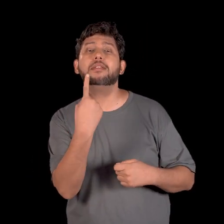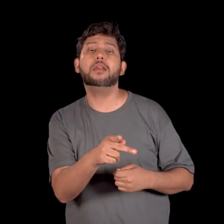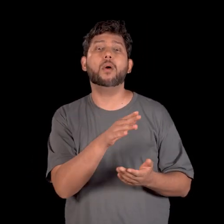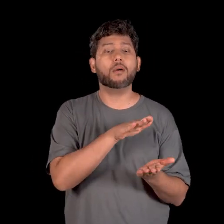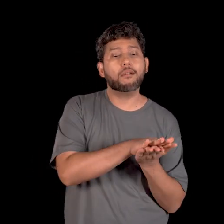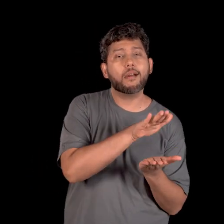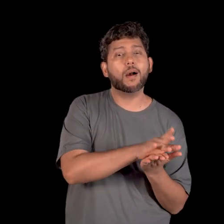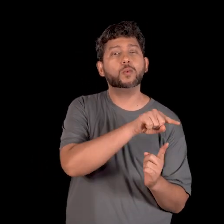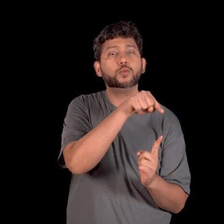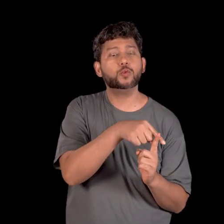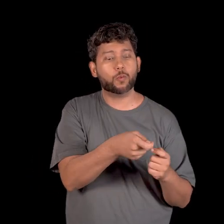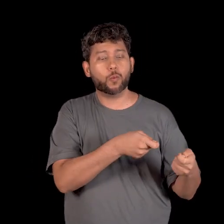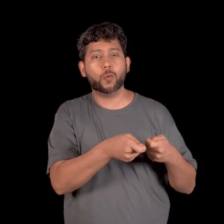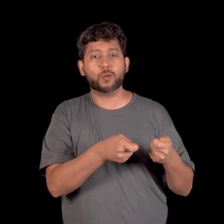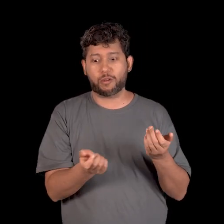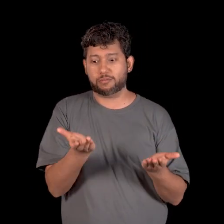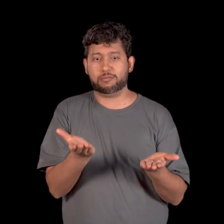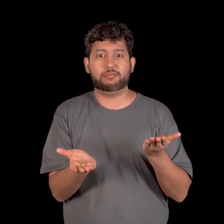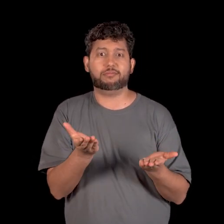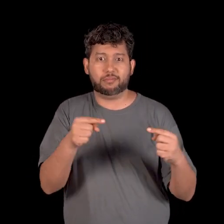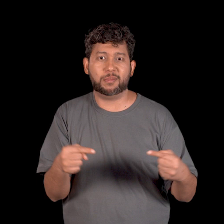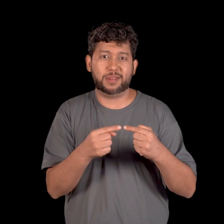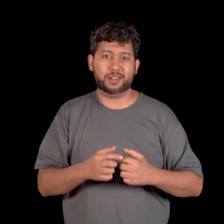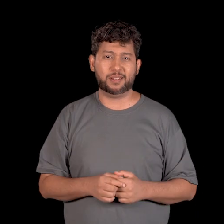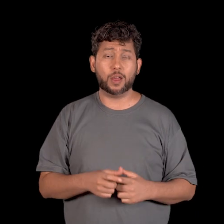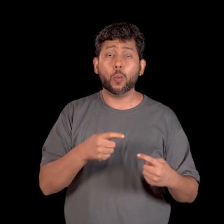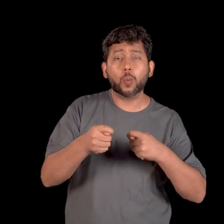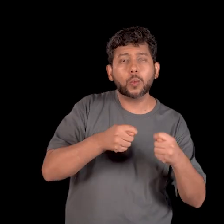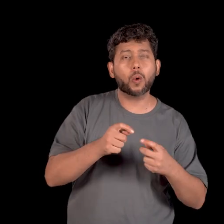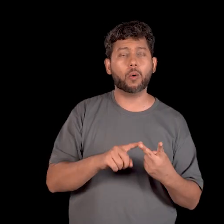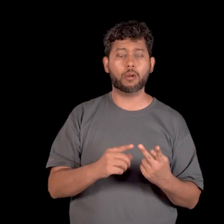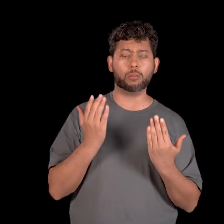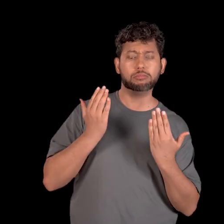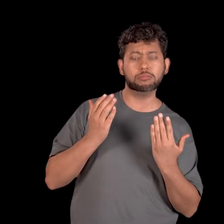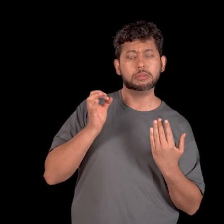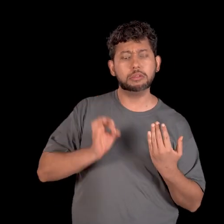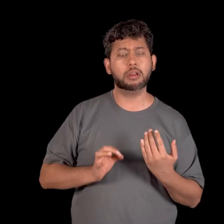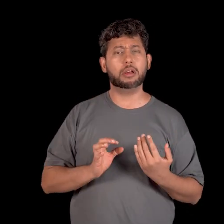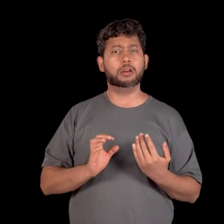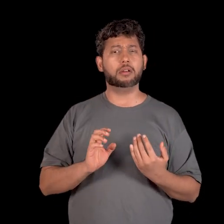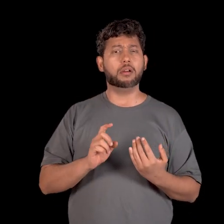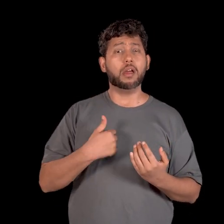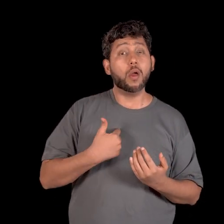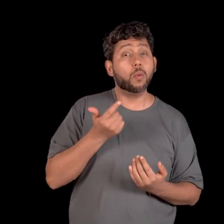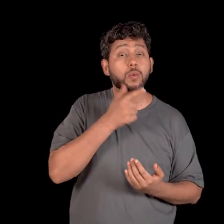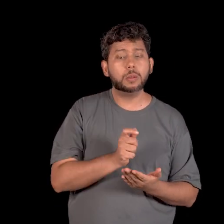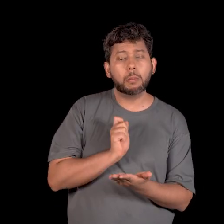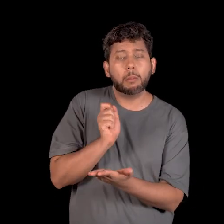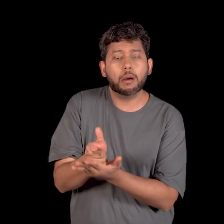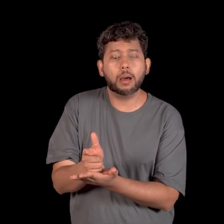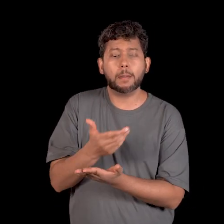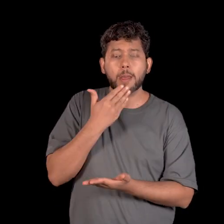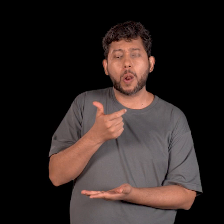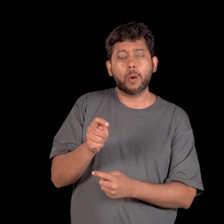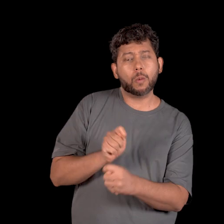vida precisam estar atreladas ao que você gasta mensalmente. Por isso, controlar, avaliar, planejar, e